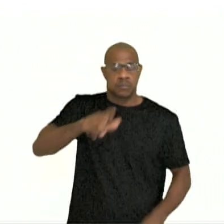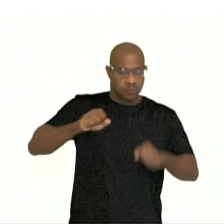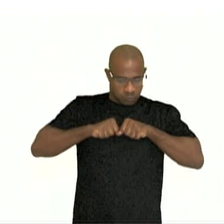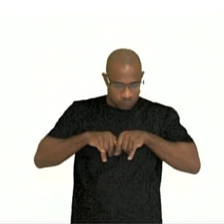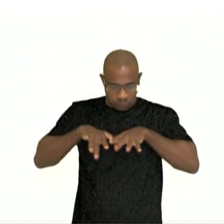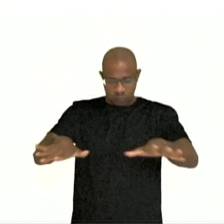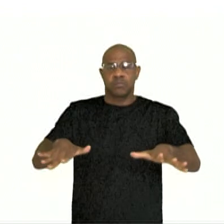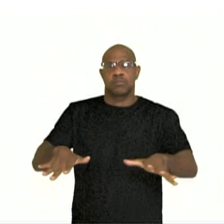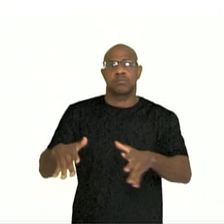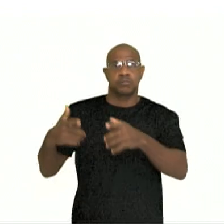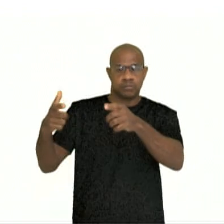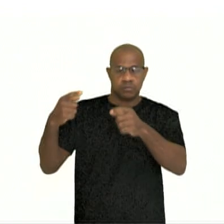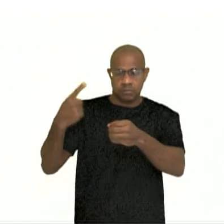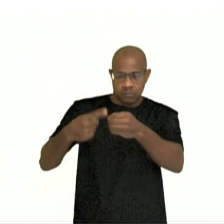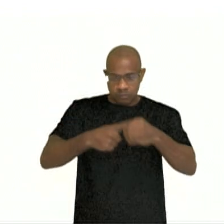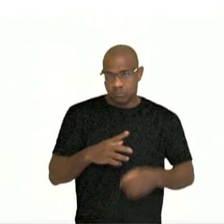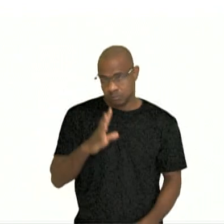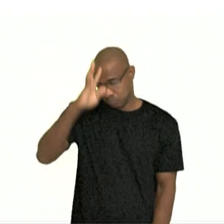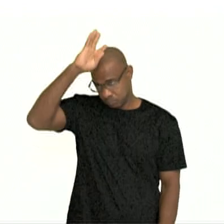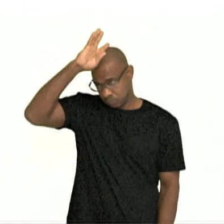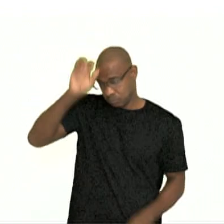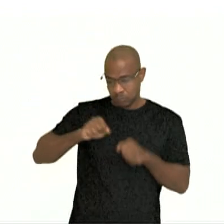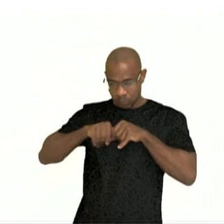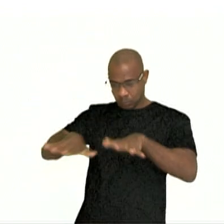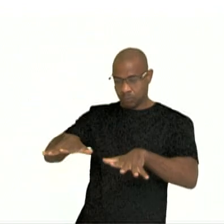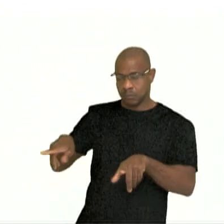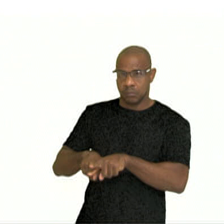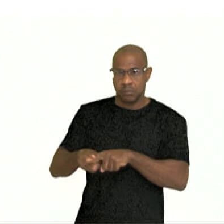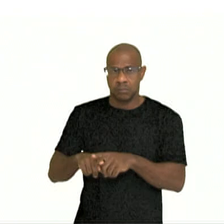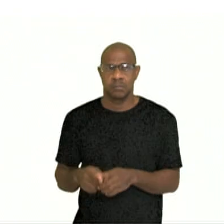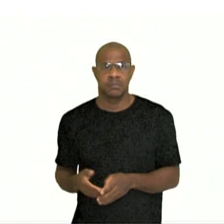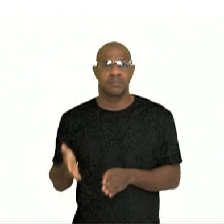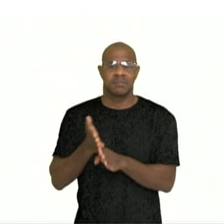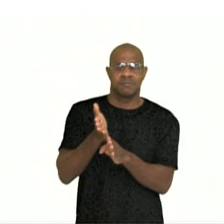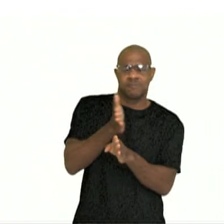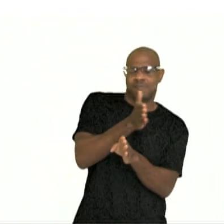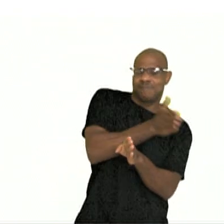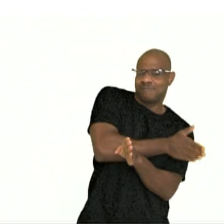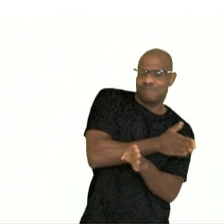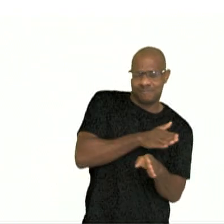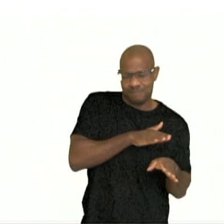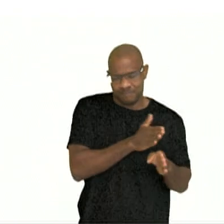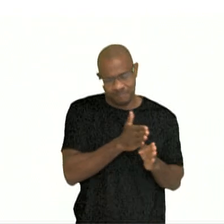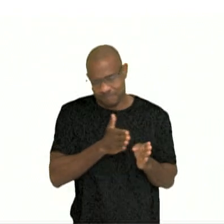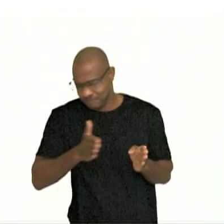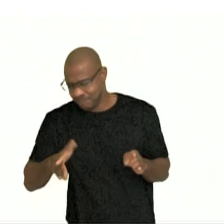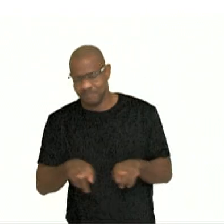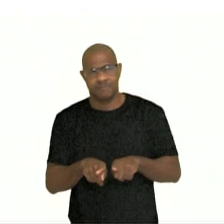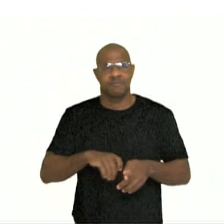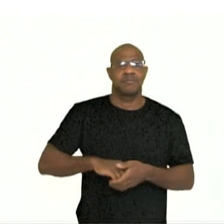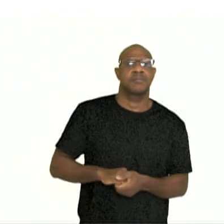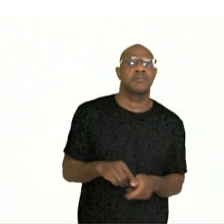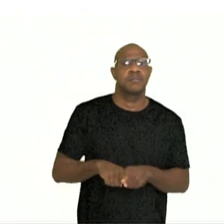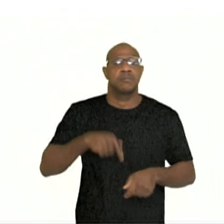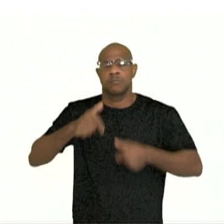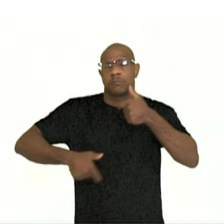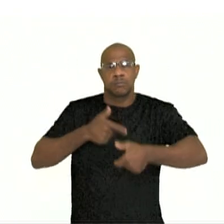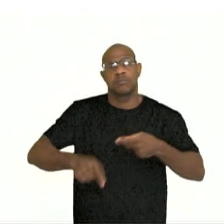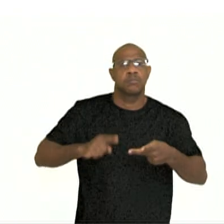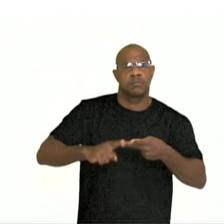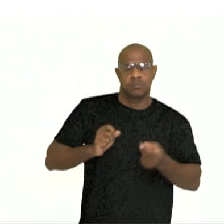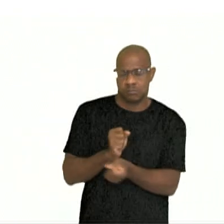expansões territoriais de Roma, certo, pessoal? Desde a Macedônia, ali o Mediterrâneo. O trabalho